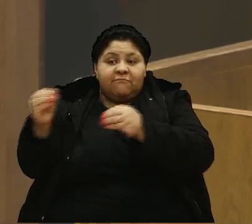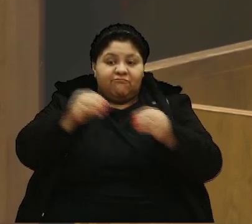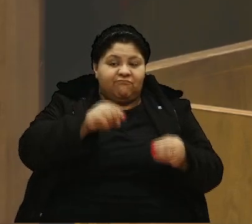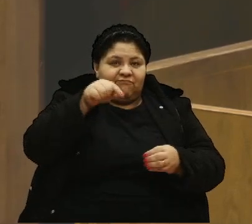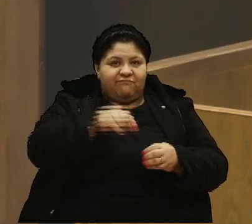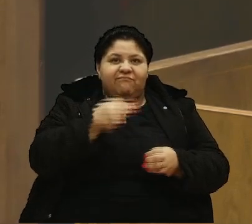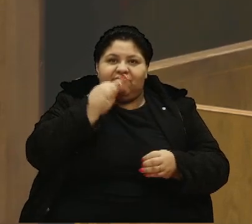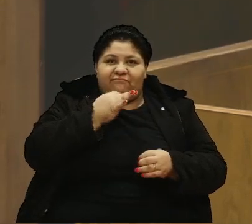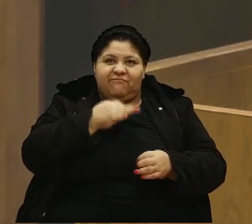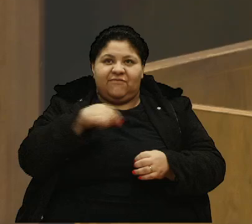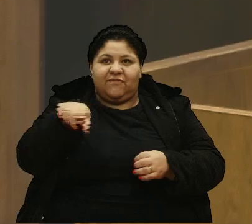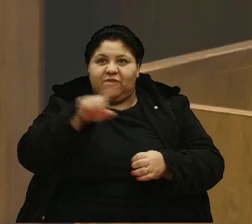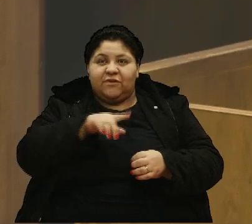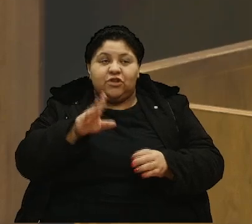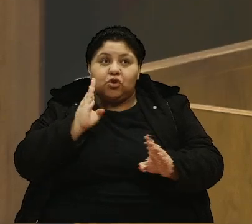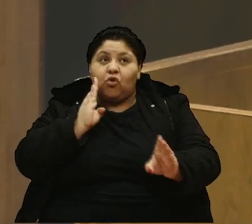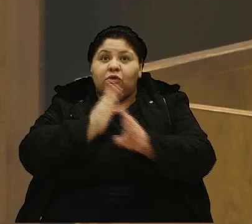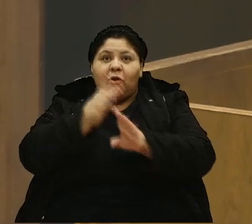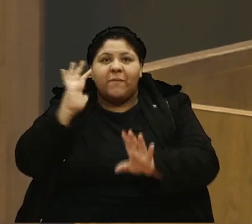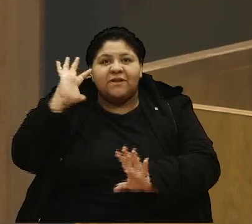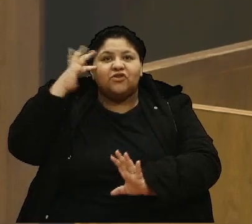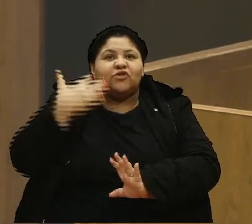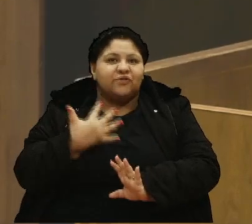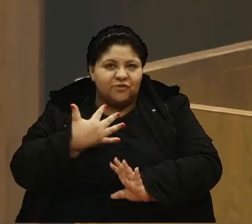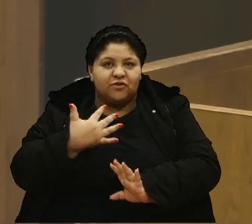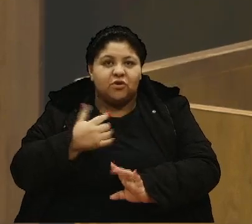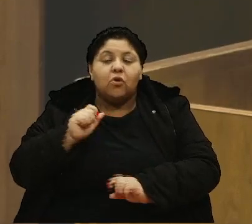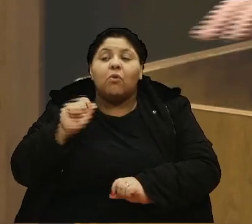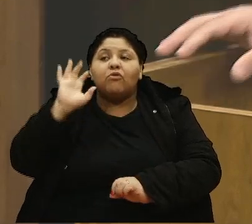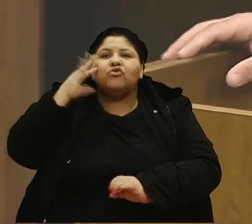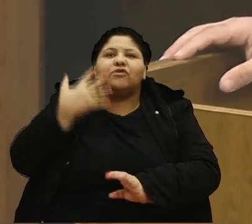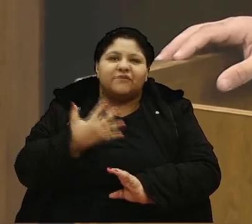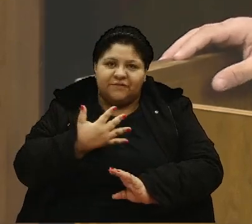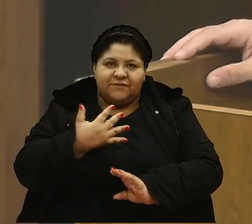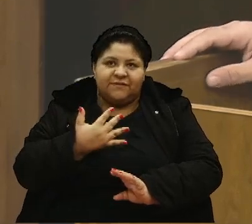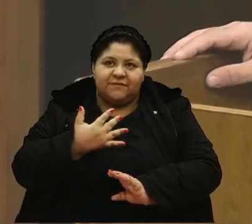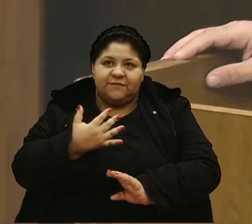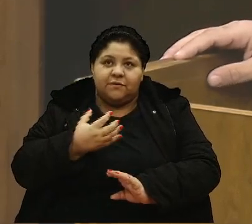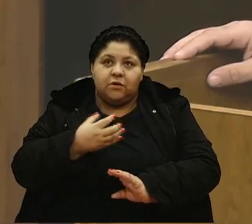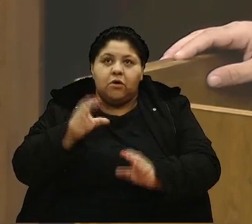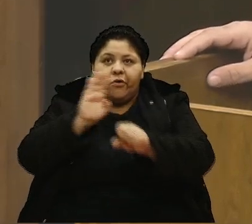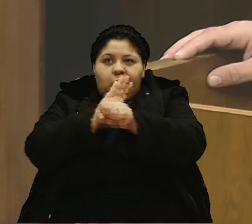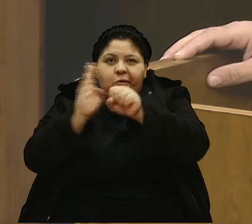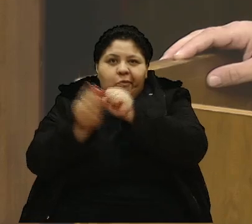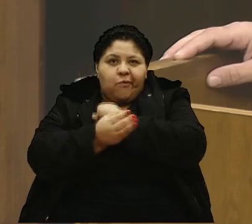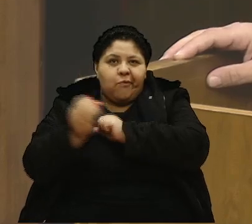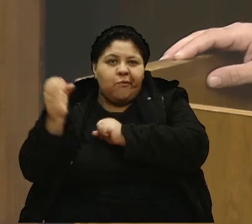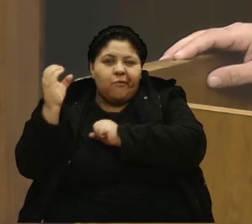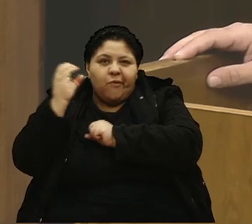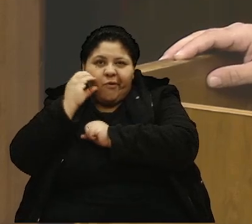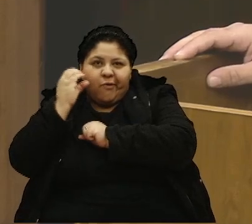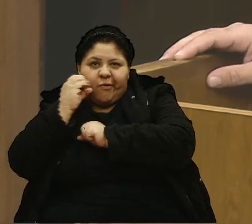quê? Para a gente buscar uma solução. Qual solução? Ana Rec, lá no acesso de Ana